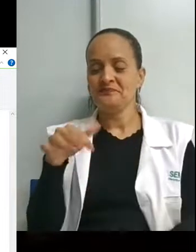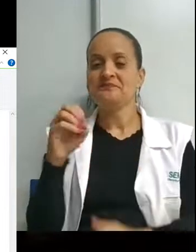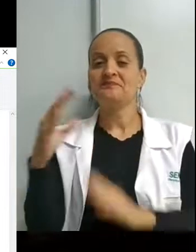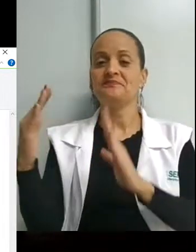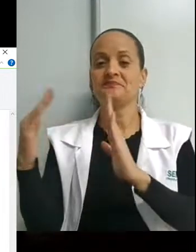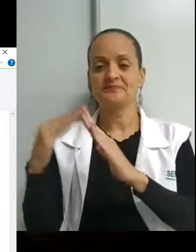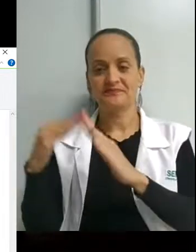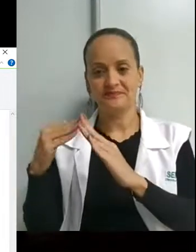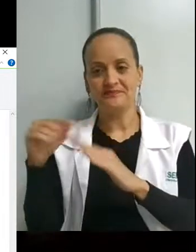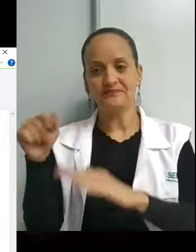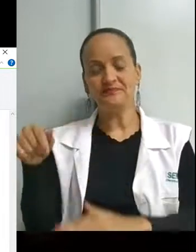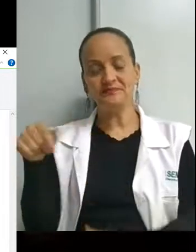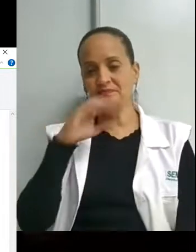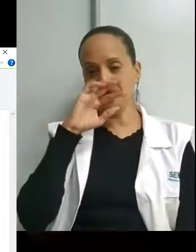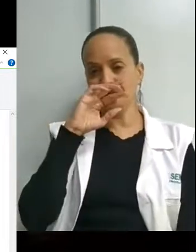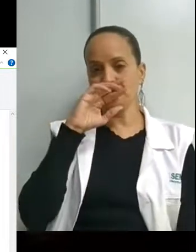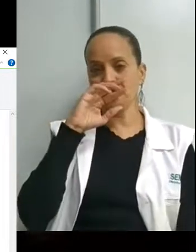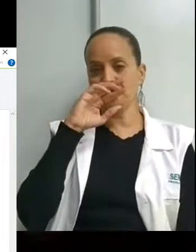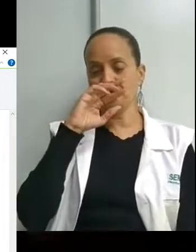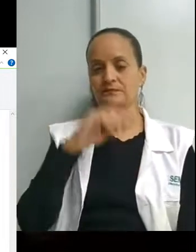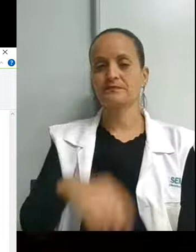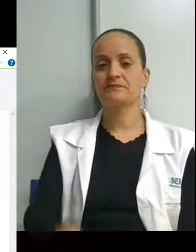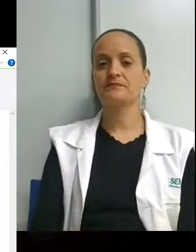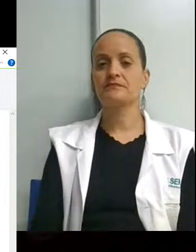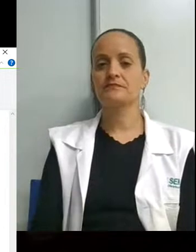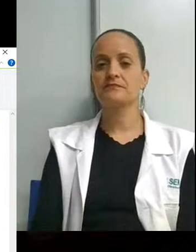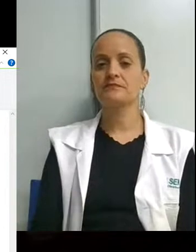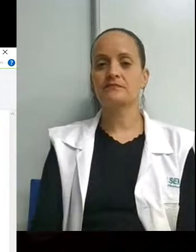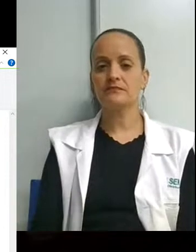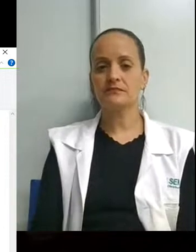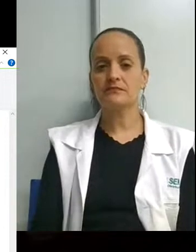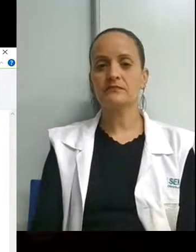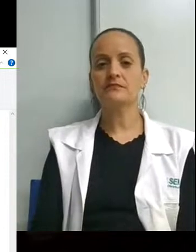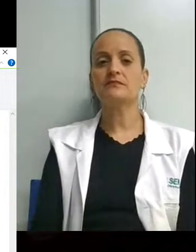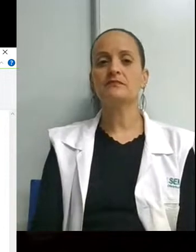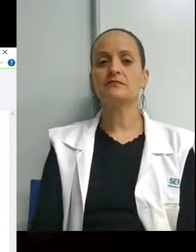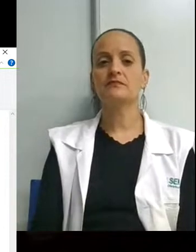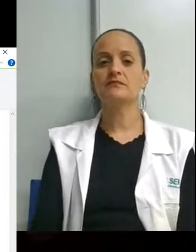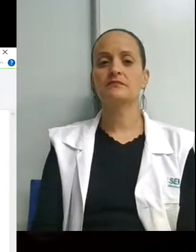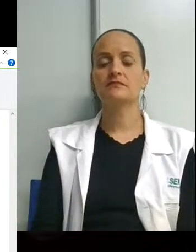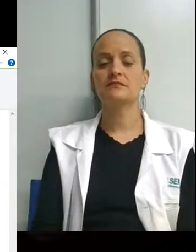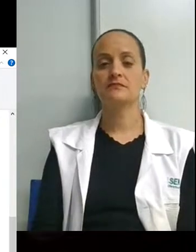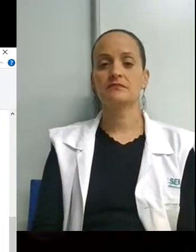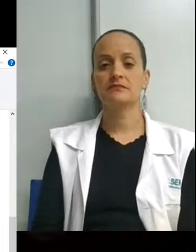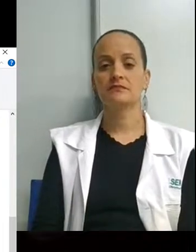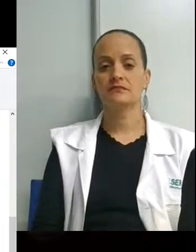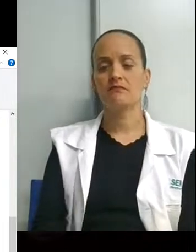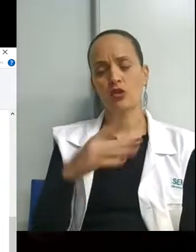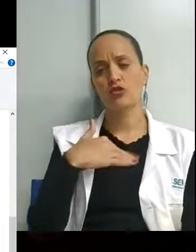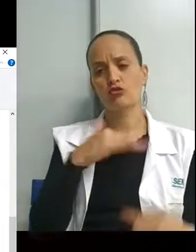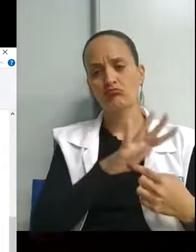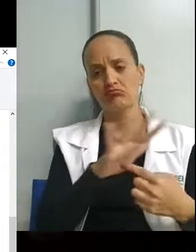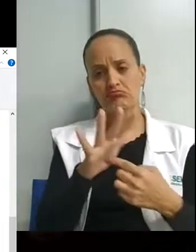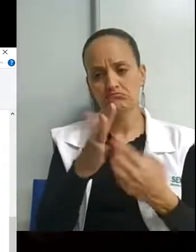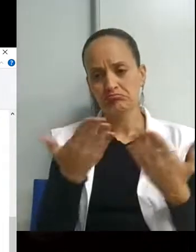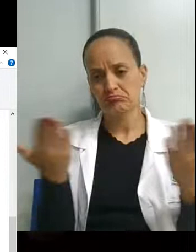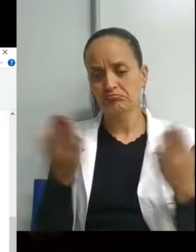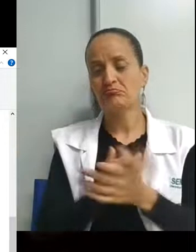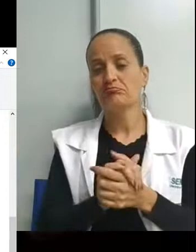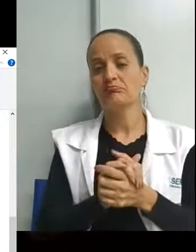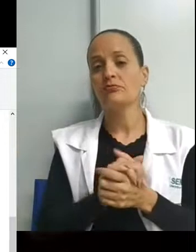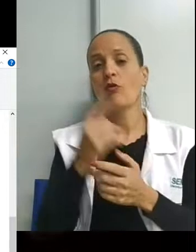quê? Da casa. Se por acaso a gente conectar. Né? Isso aqui foi a suposição que eu fiz aqui. Então, vamos